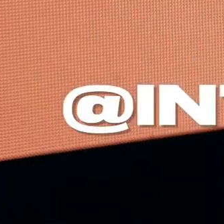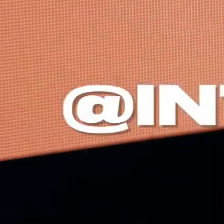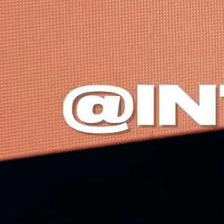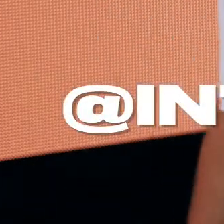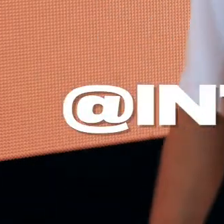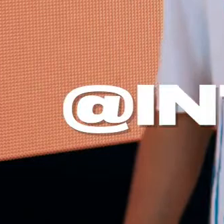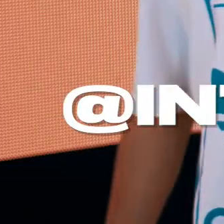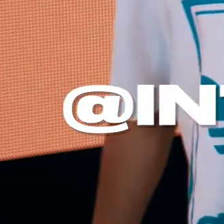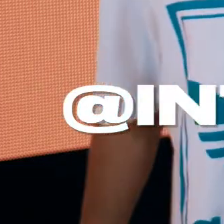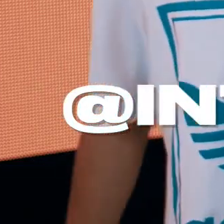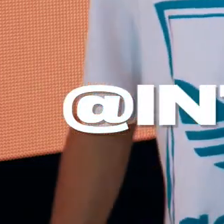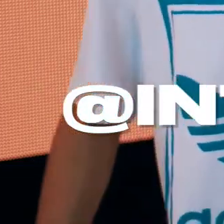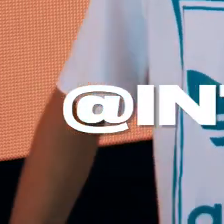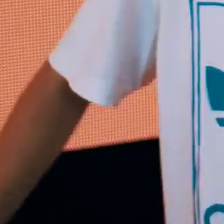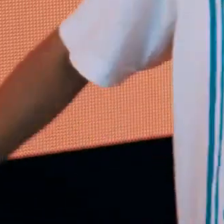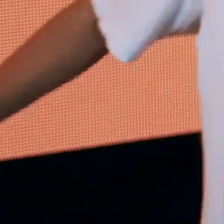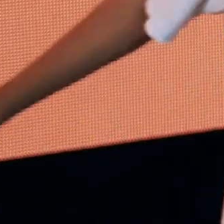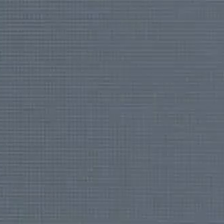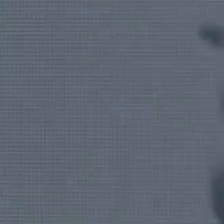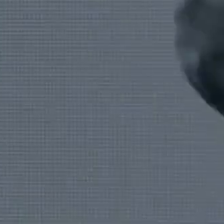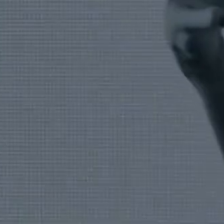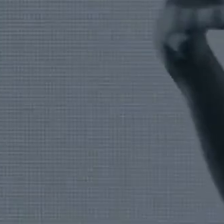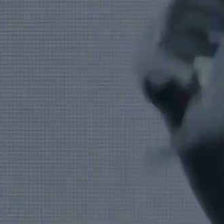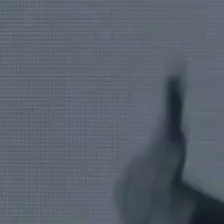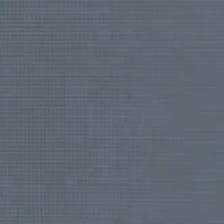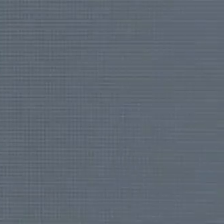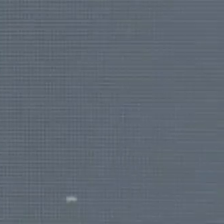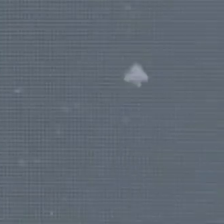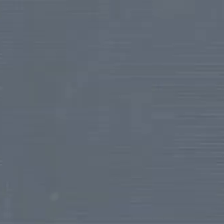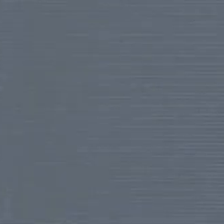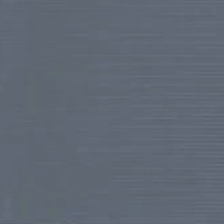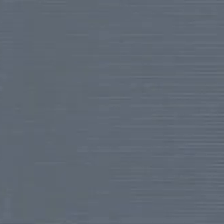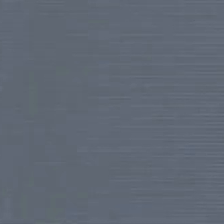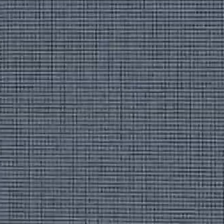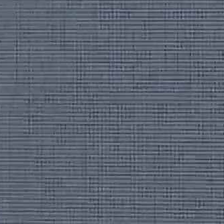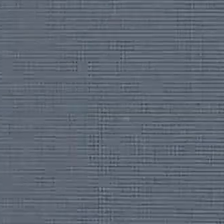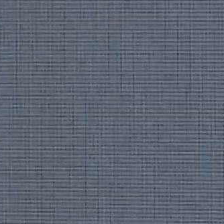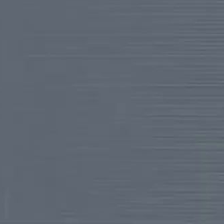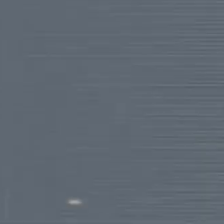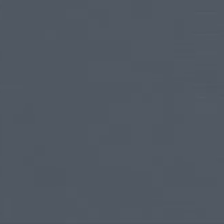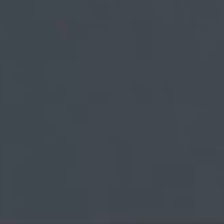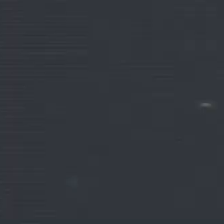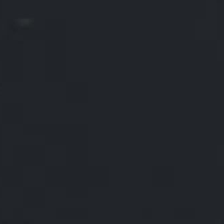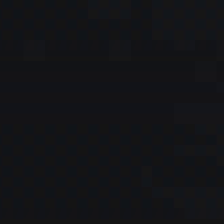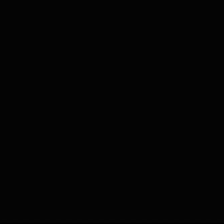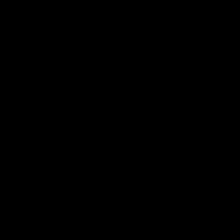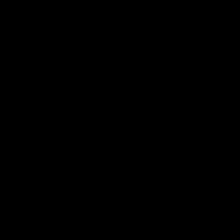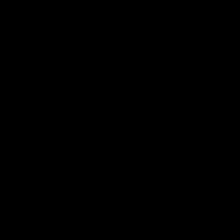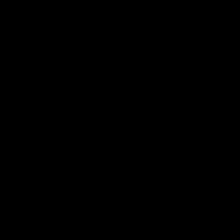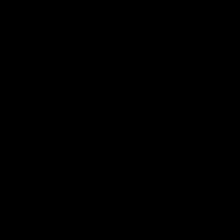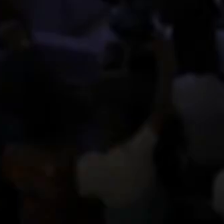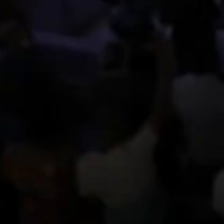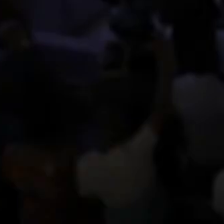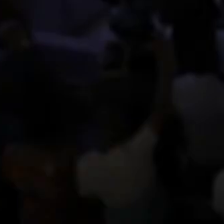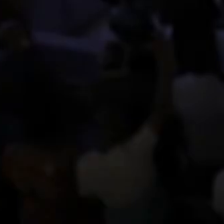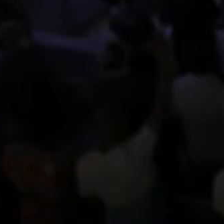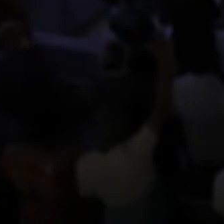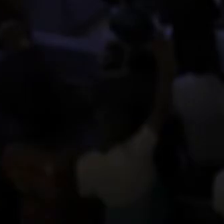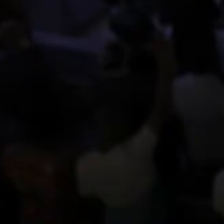@interligados_ADVEC. Venha fazer parte da nossa galera. Tchau. Valeu. Tchau.